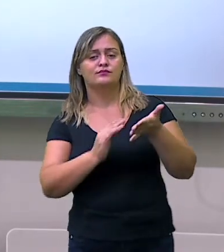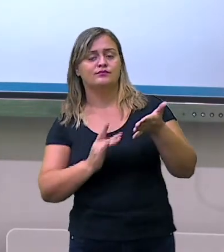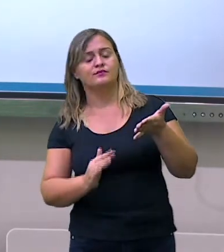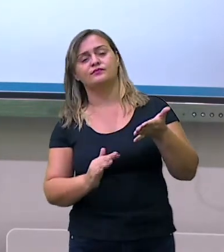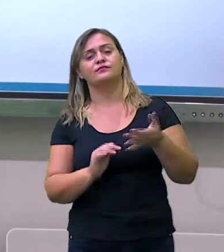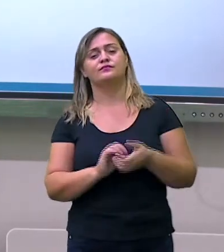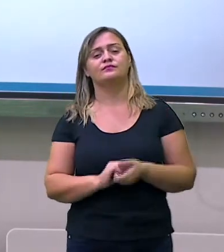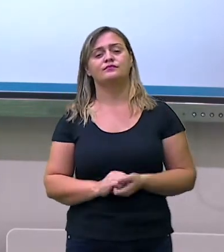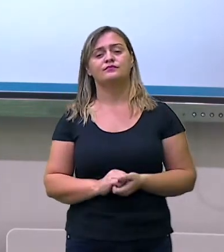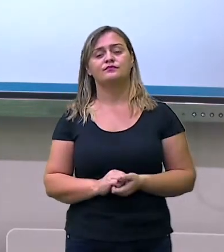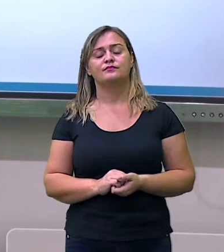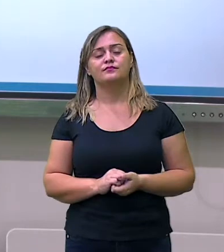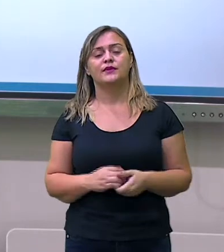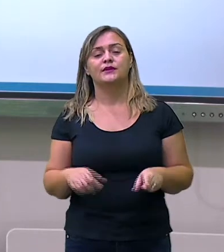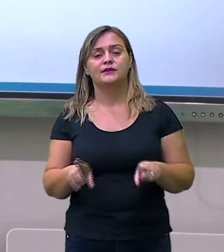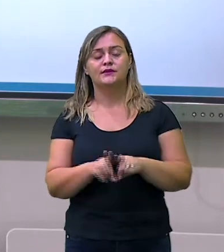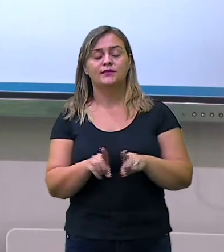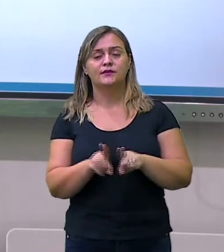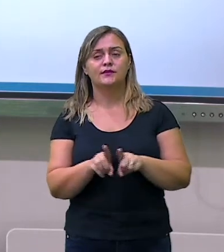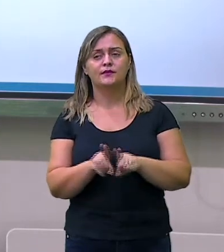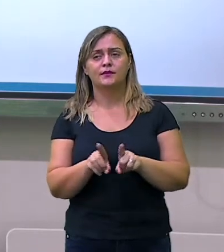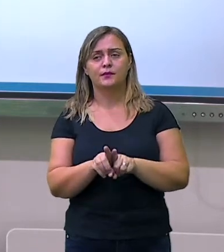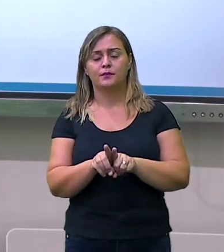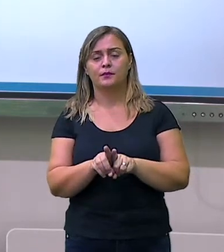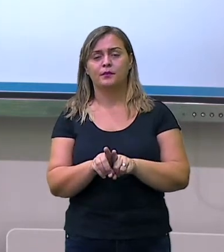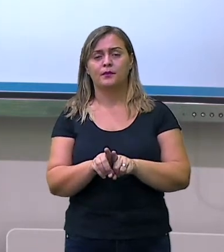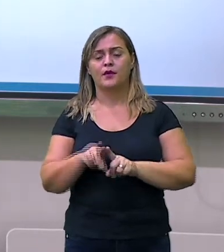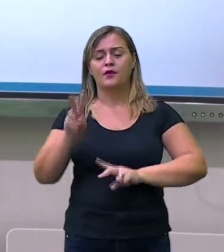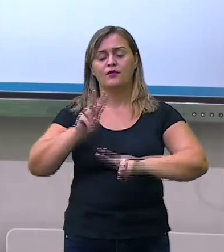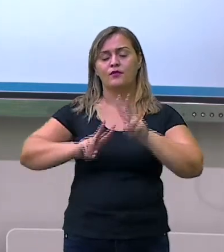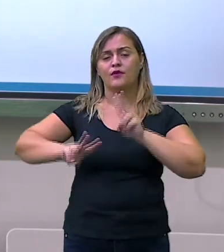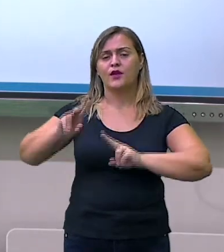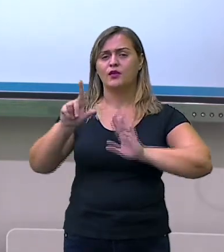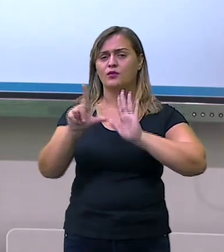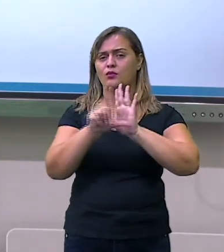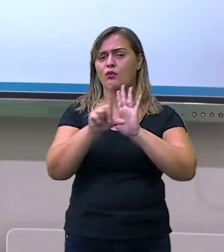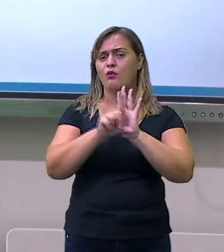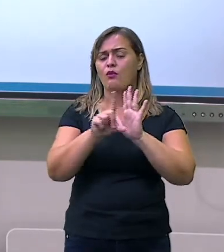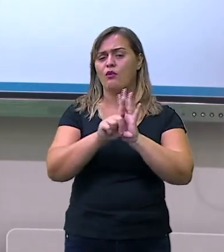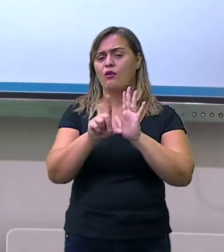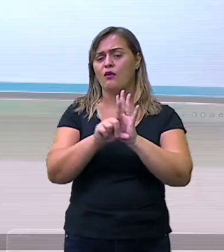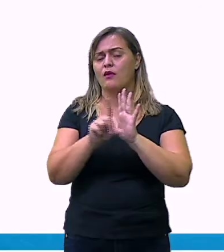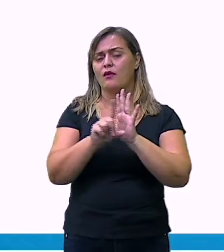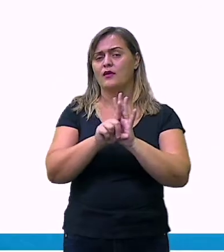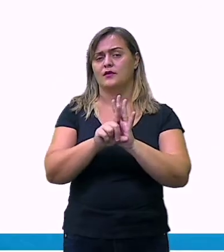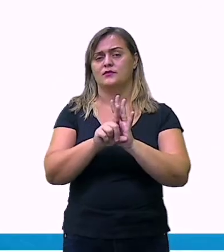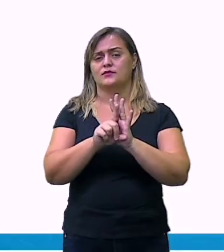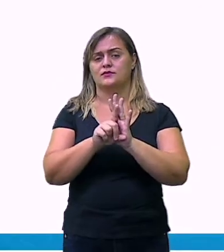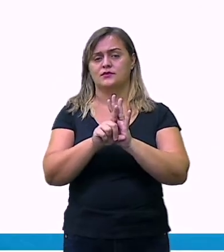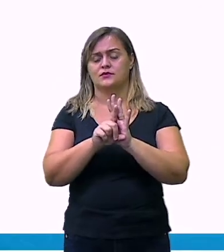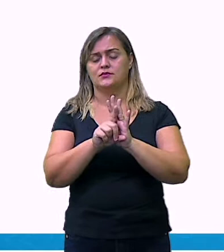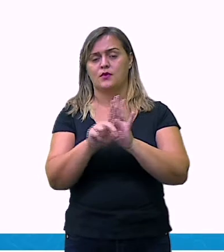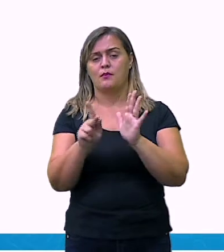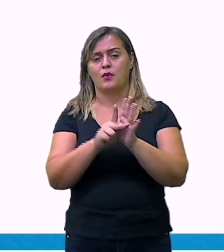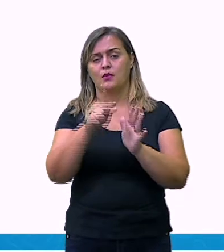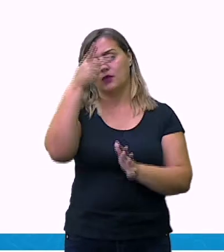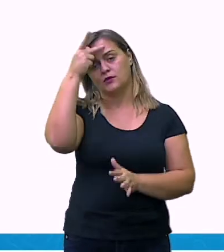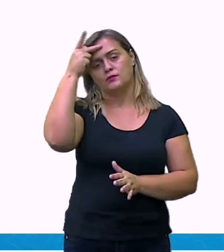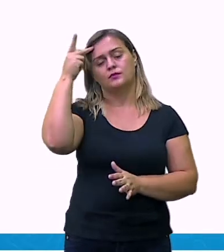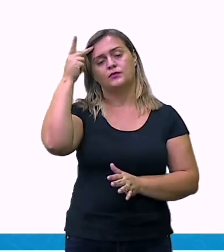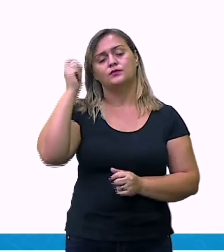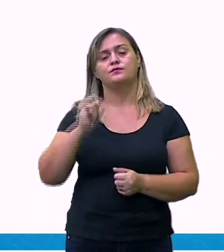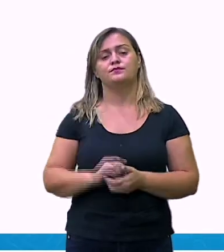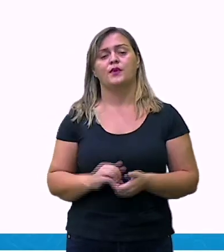falando um pouquinho ainda sobre essas leis que regem aqui para o homem. Então, faça uma